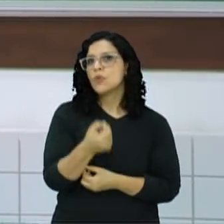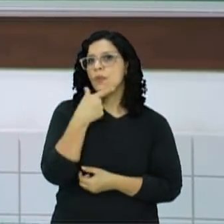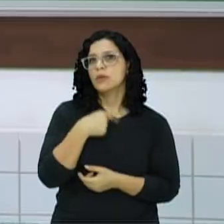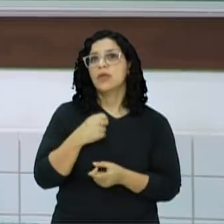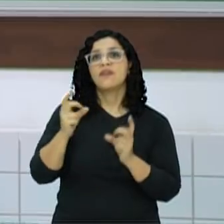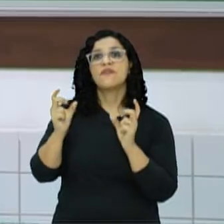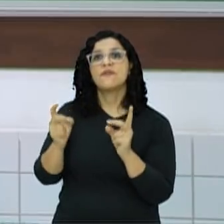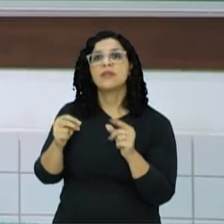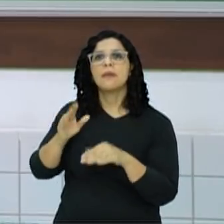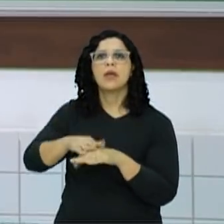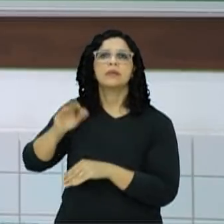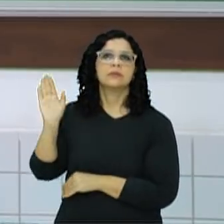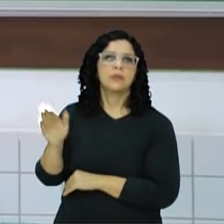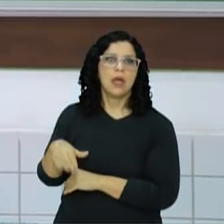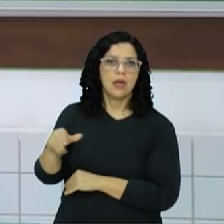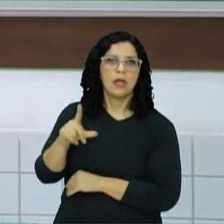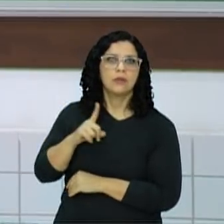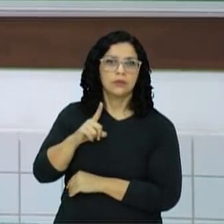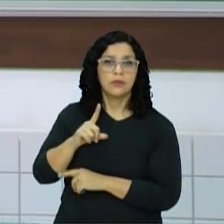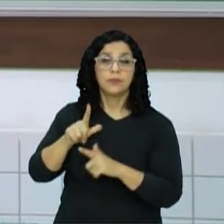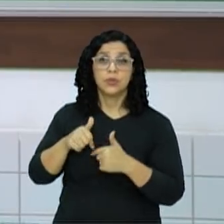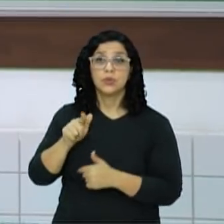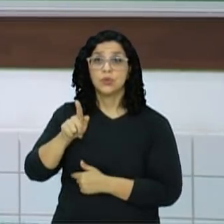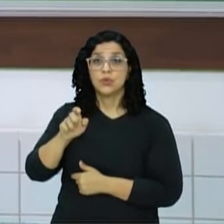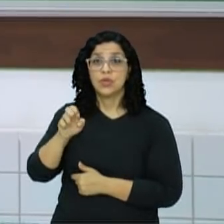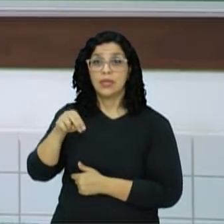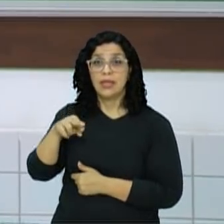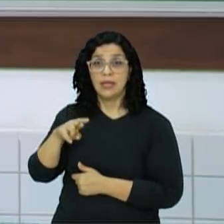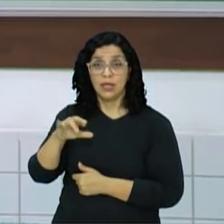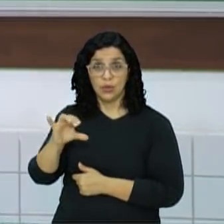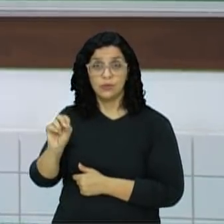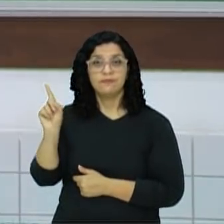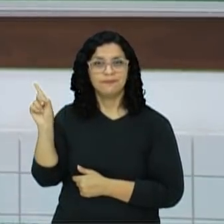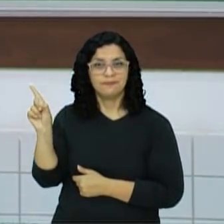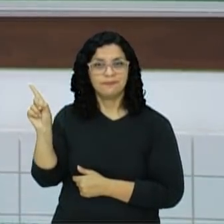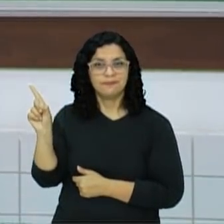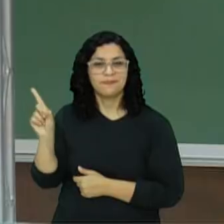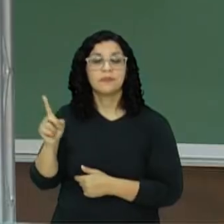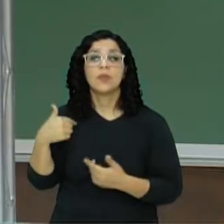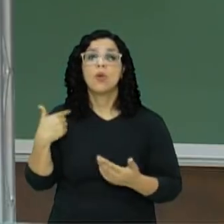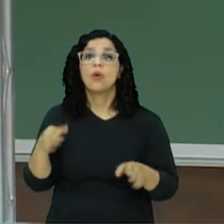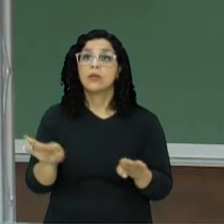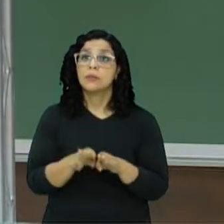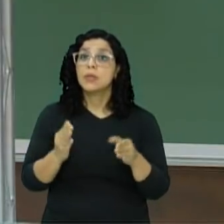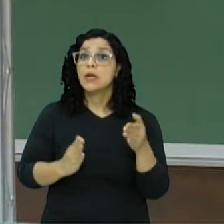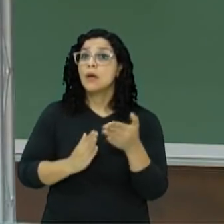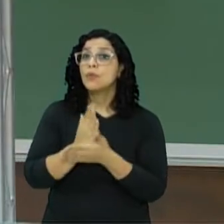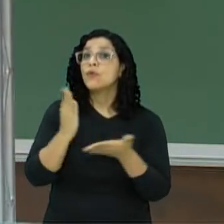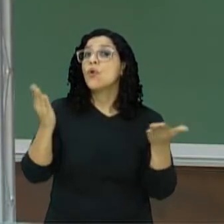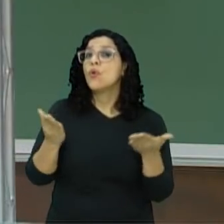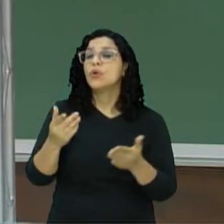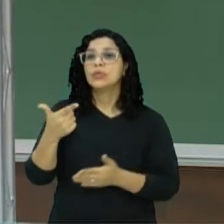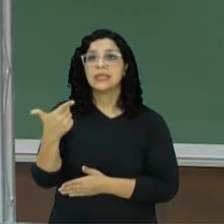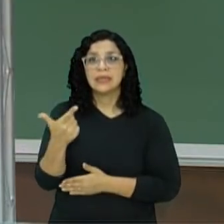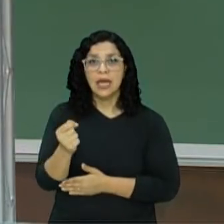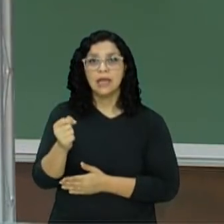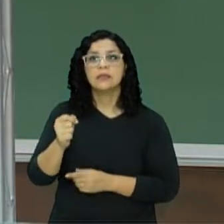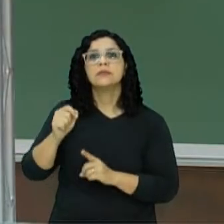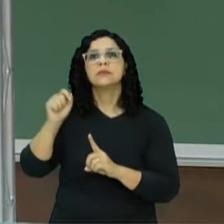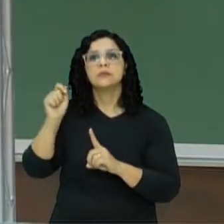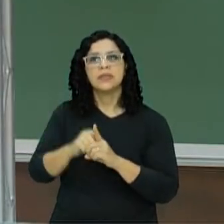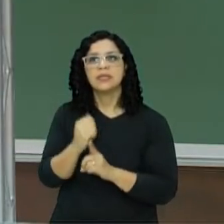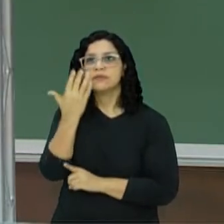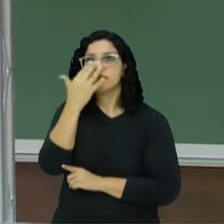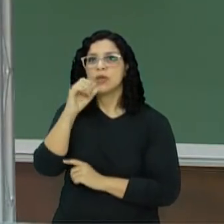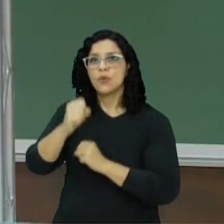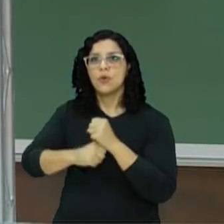é vendido muito mais barato, genérico. Isso. Ele foi aprovado em 10 de fevereiro